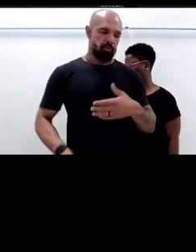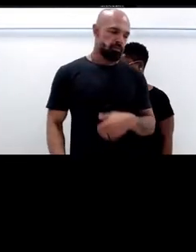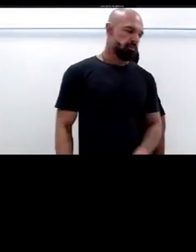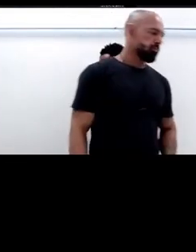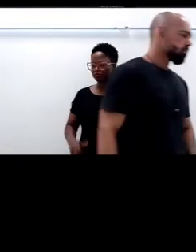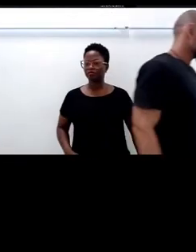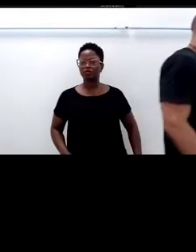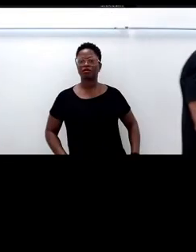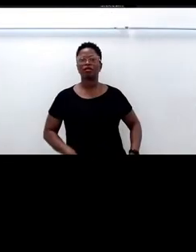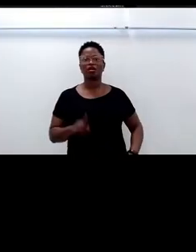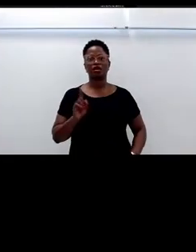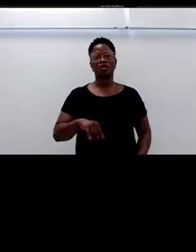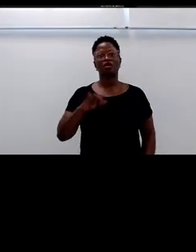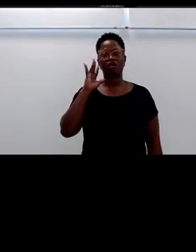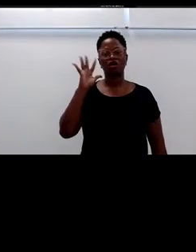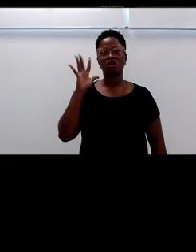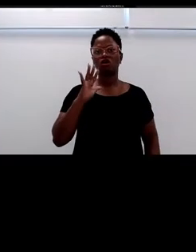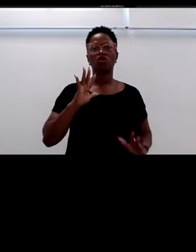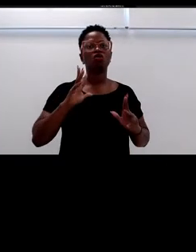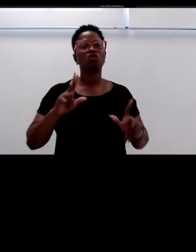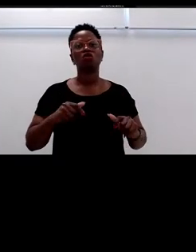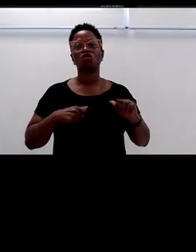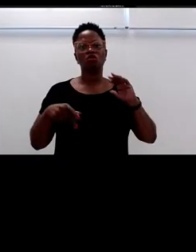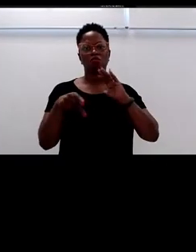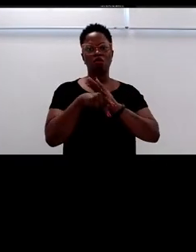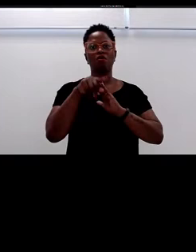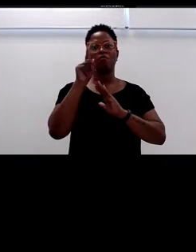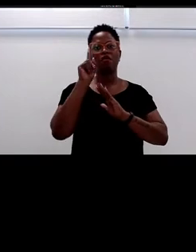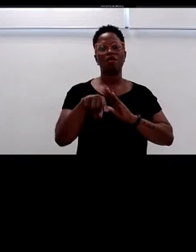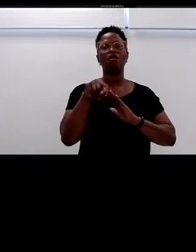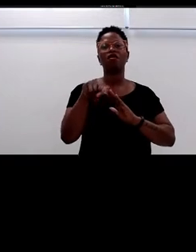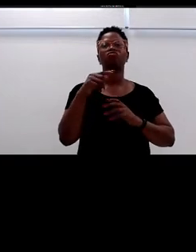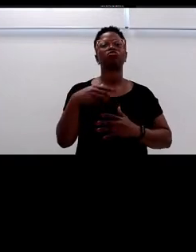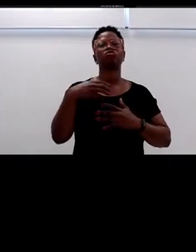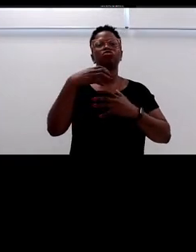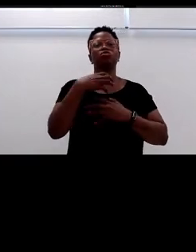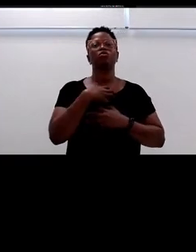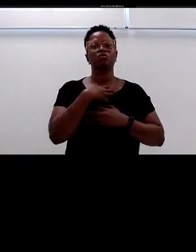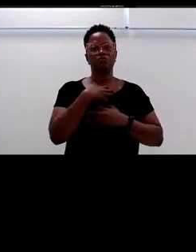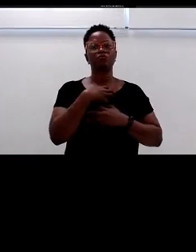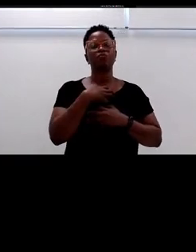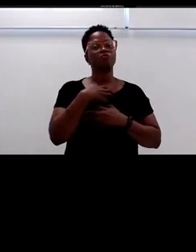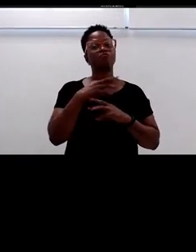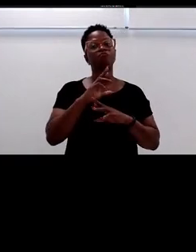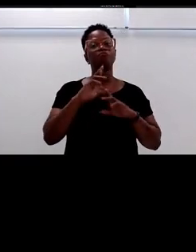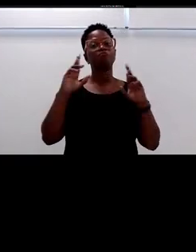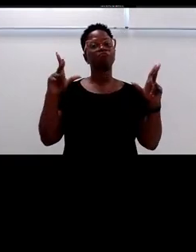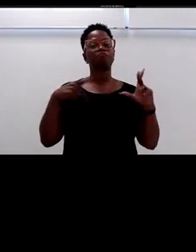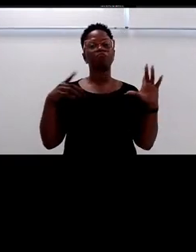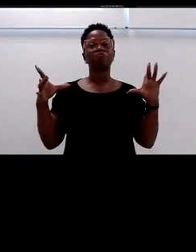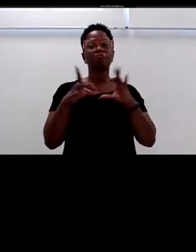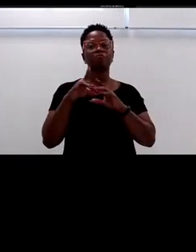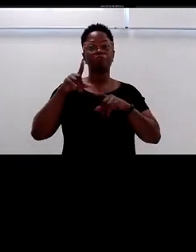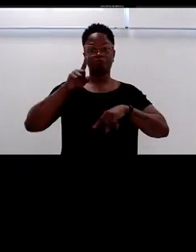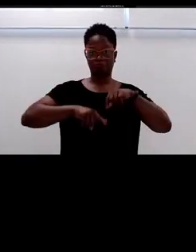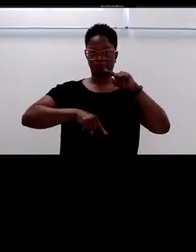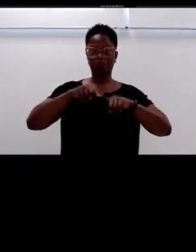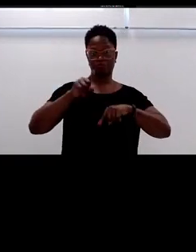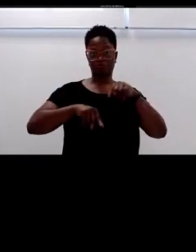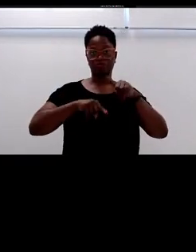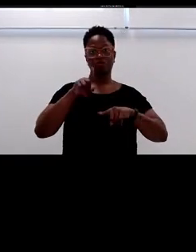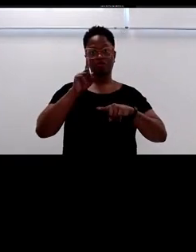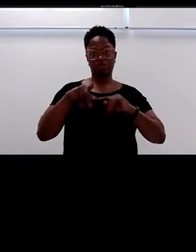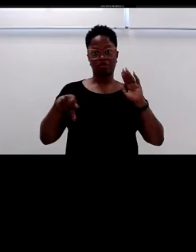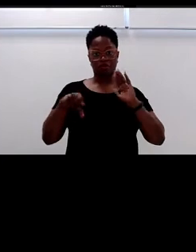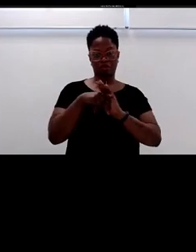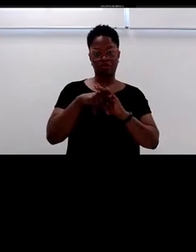imaginação estivesse totalmente atrelada a essa forma tão peculiar de junção dos materiais, que é a